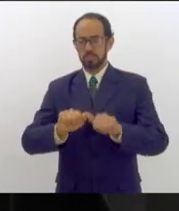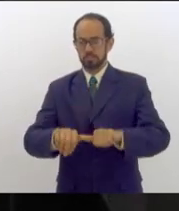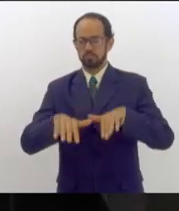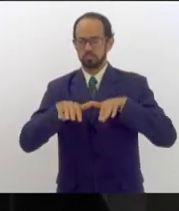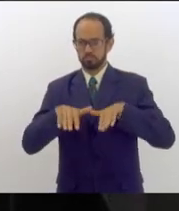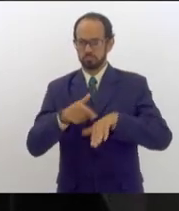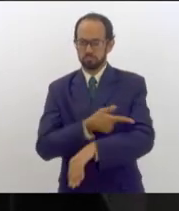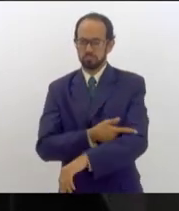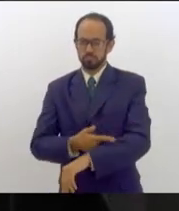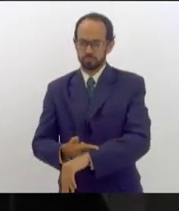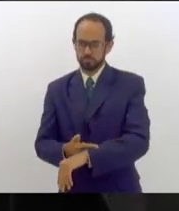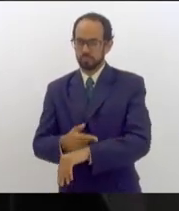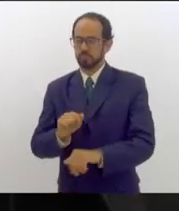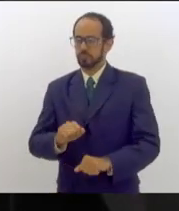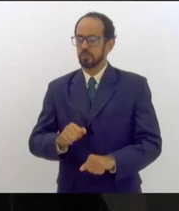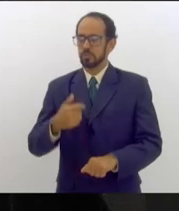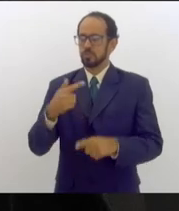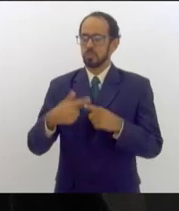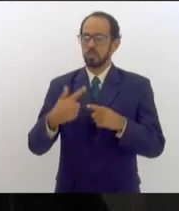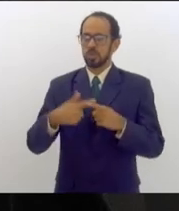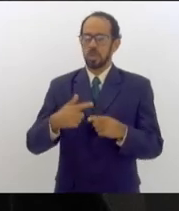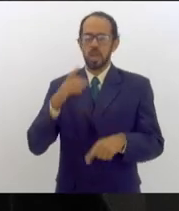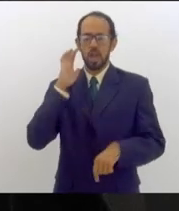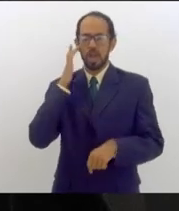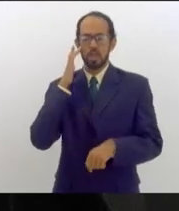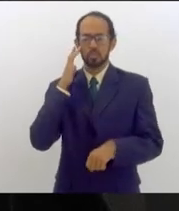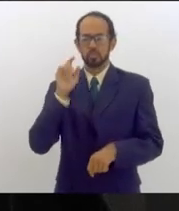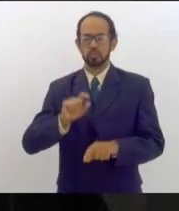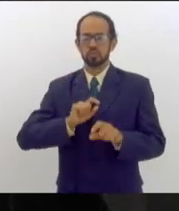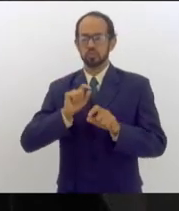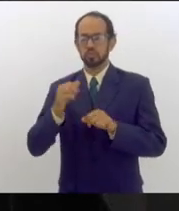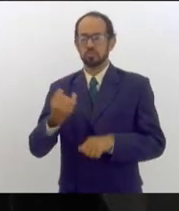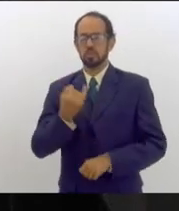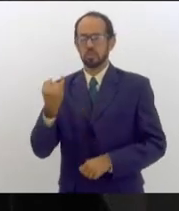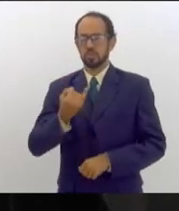porque acho extremamente relevante